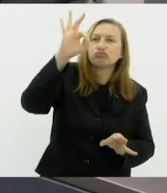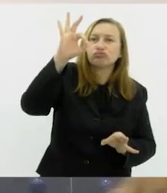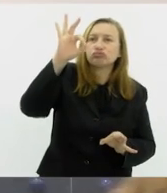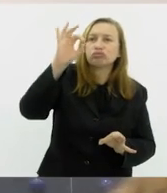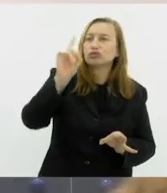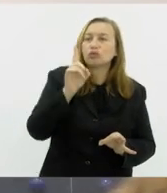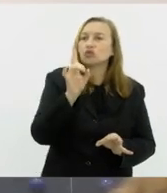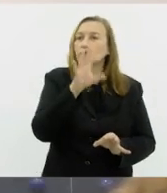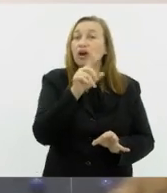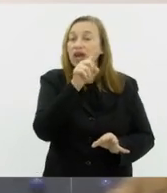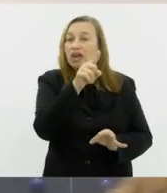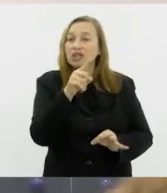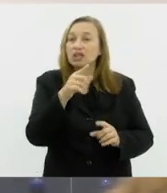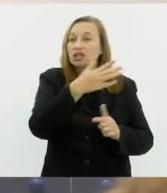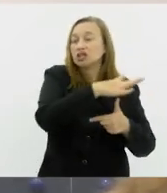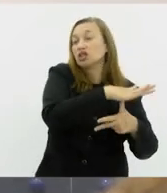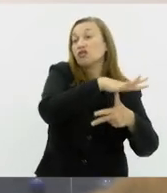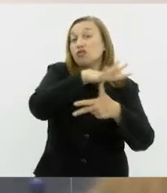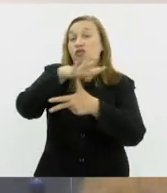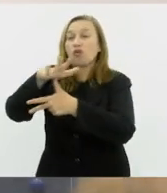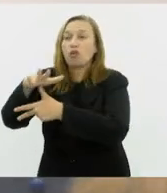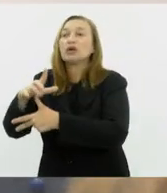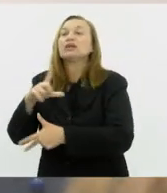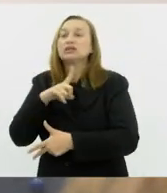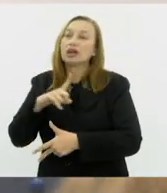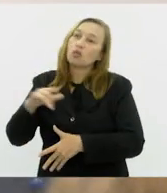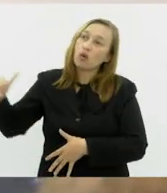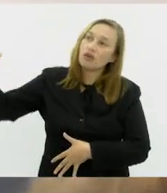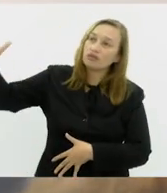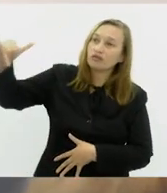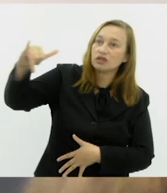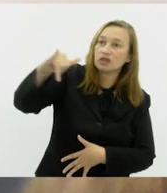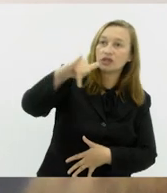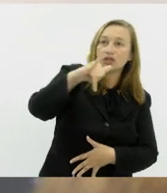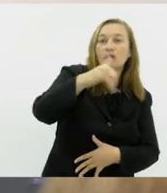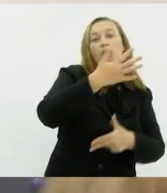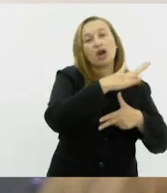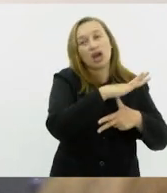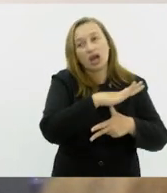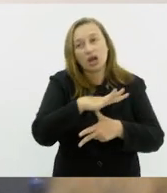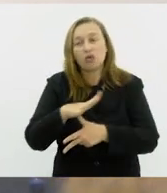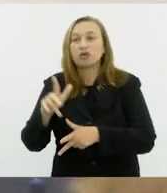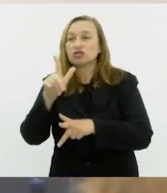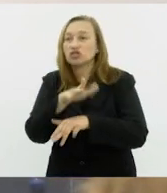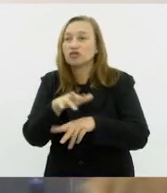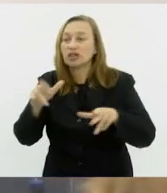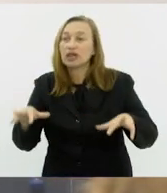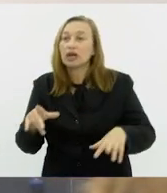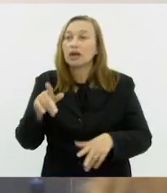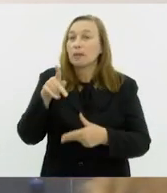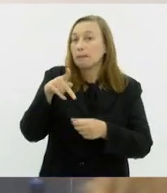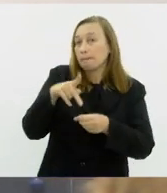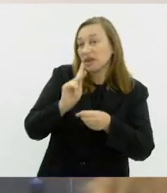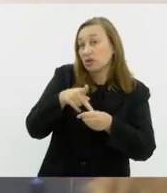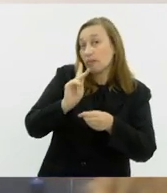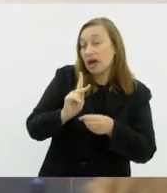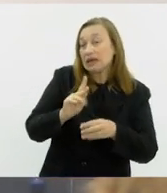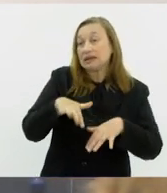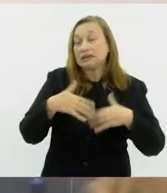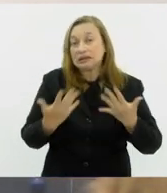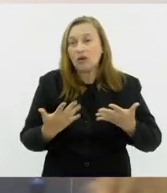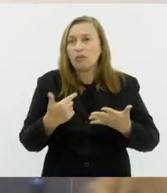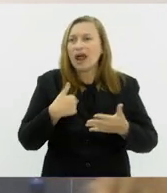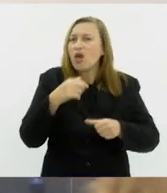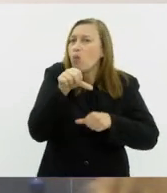só eles que voam nessas rotas. Eu tenho avião voando ali, helicópteros diferentes, Petrobras. Então, assim, para eu